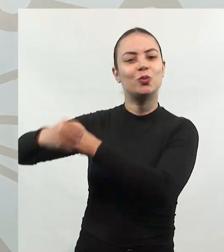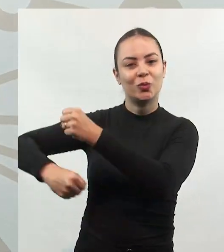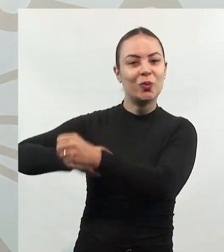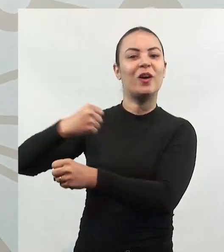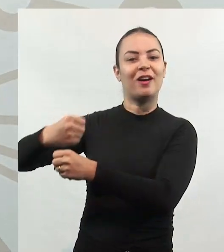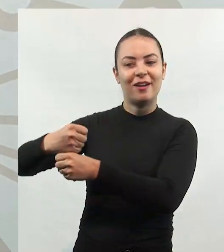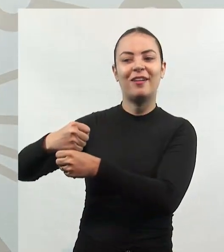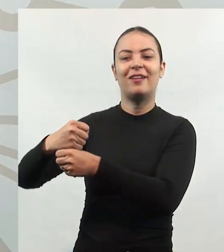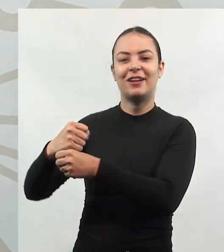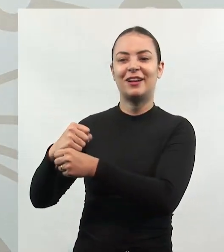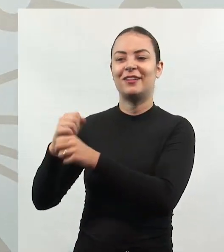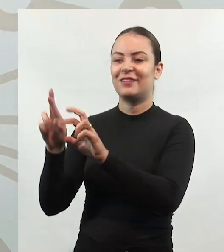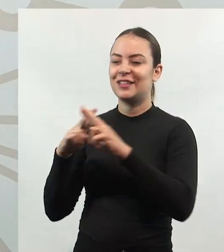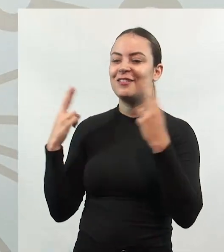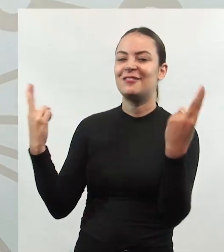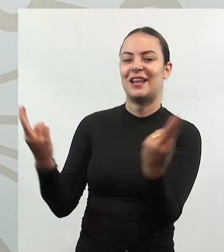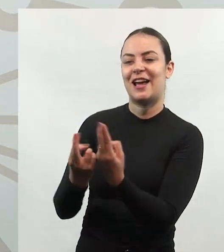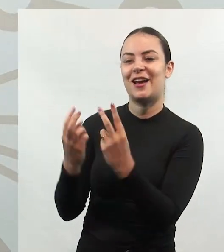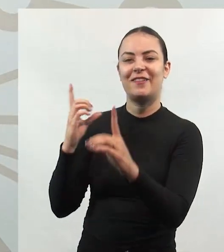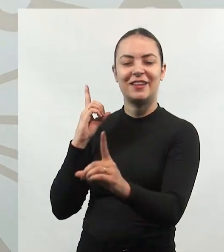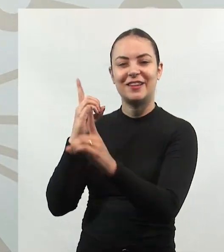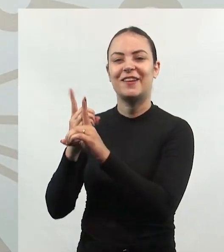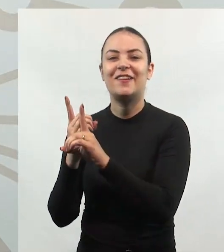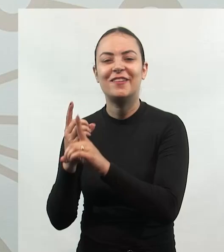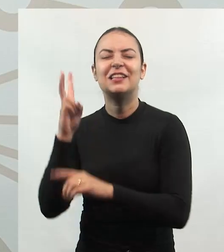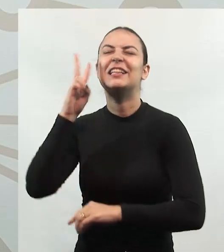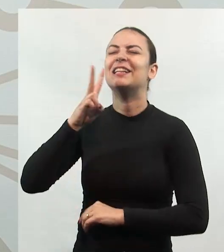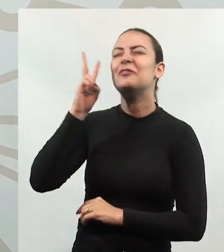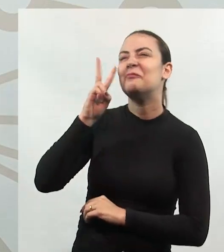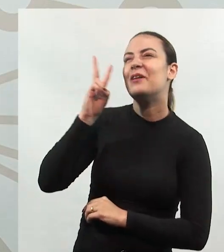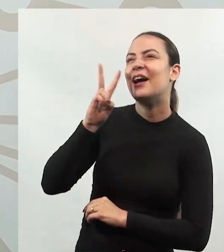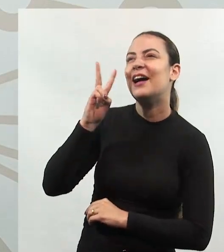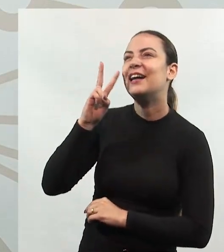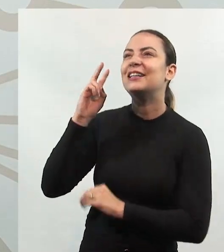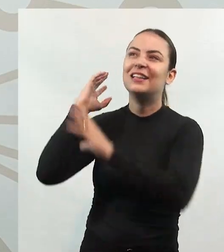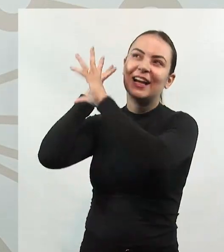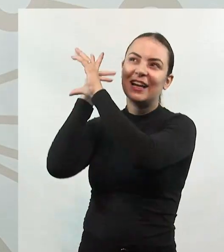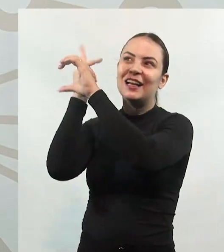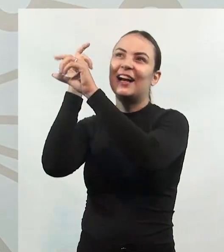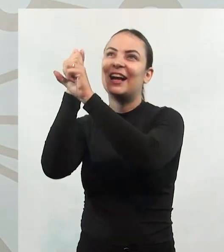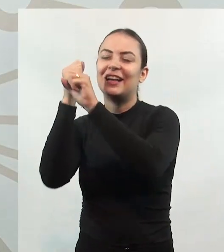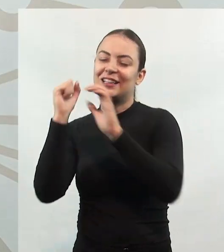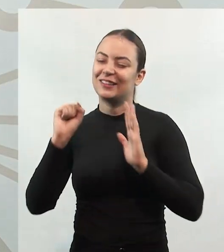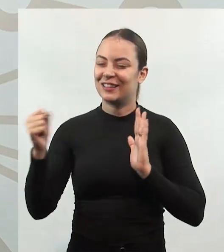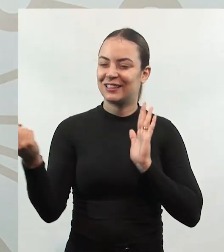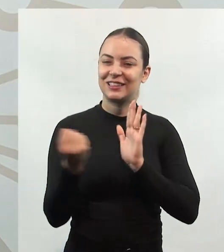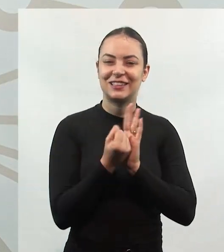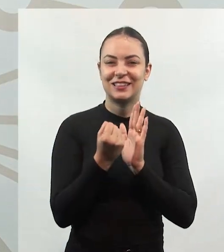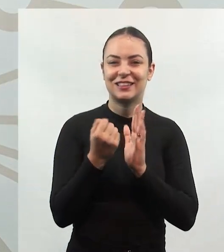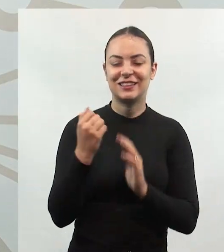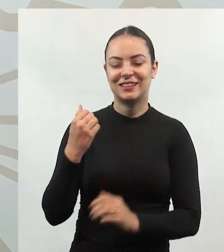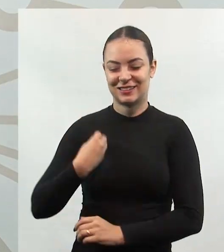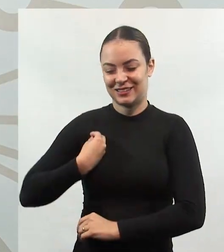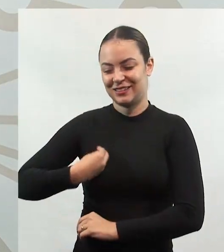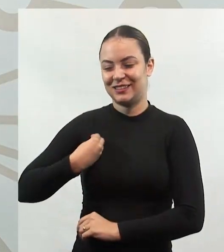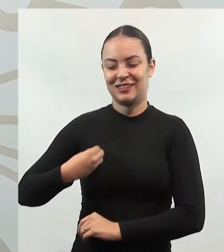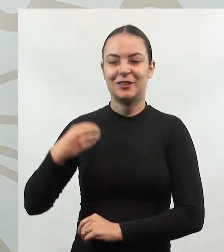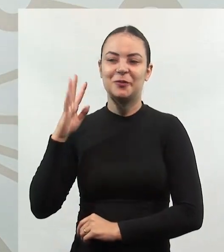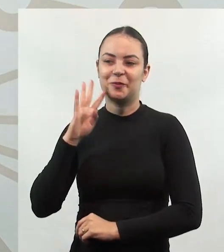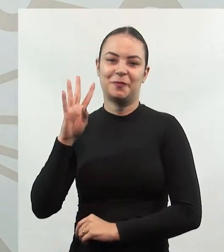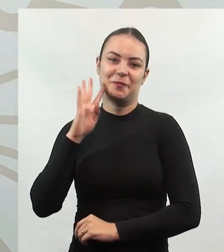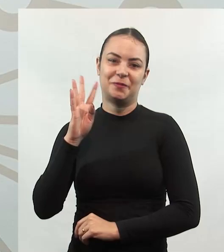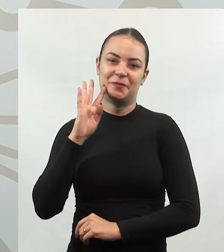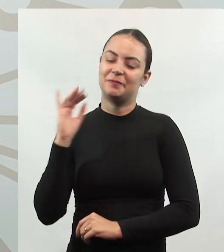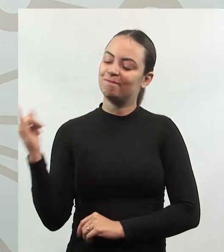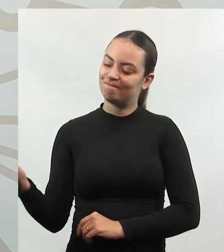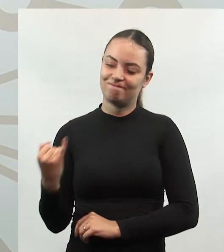encontros anuais, e onde sempre a gente revive, do mesmo modo aqui a gente revive todos os acontecimentos, os mais